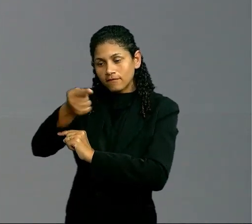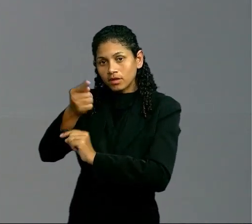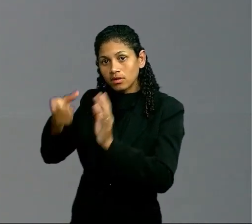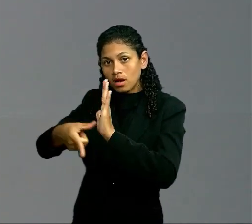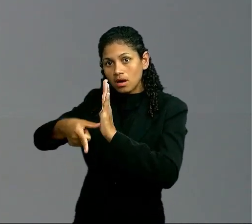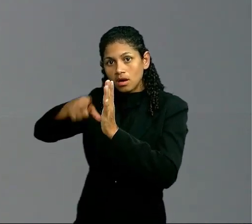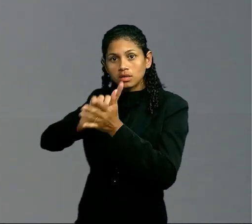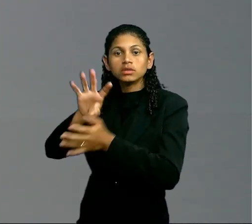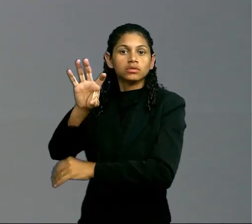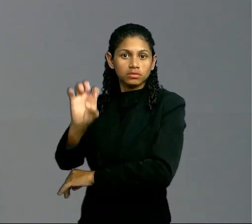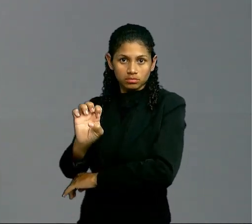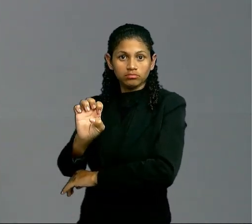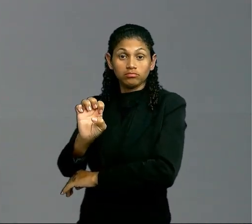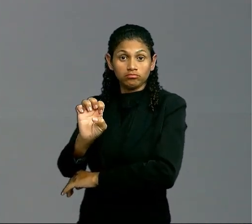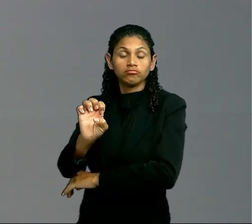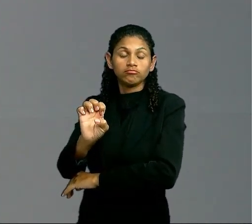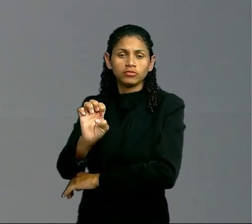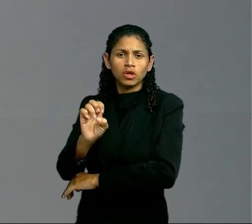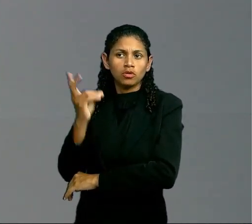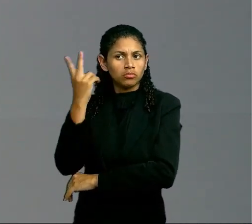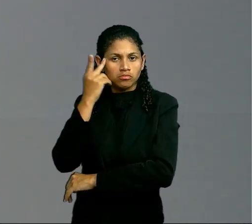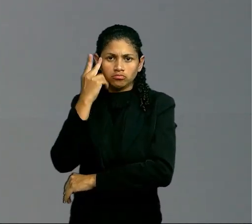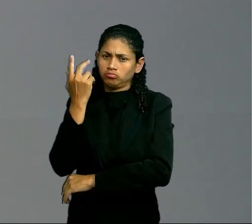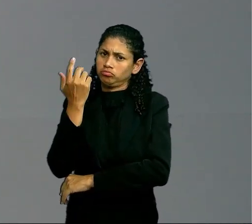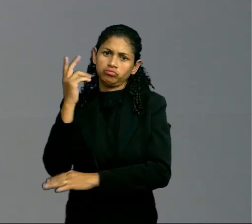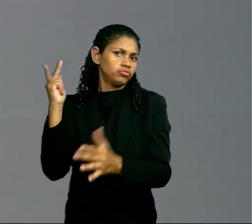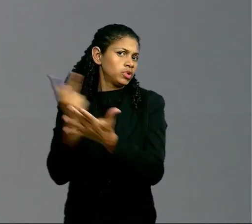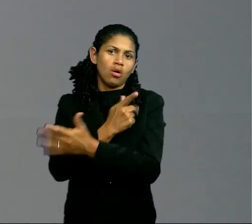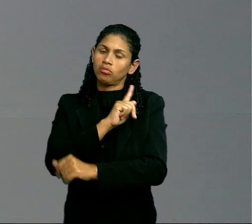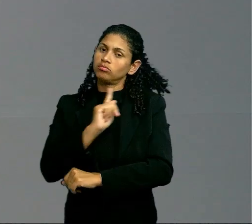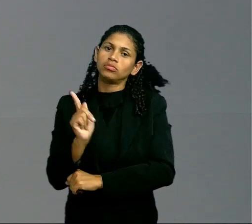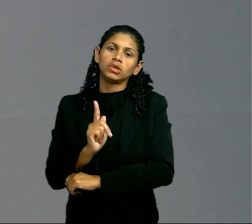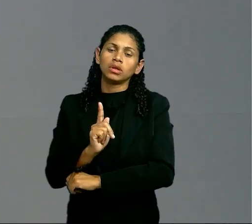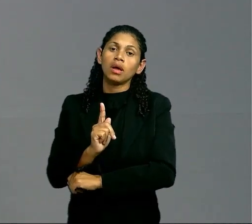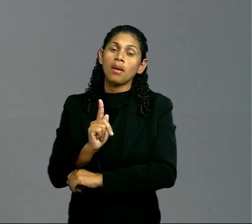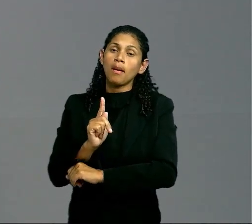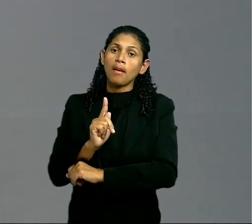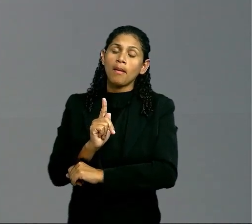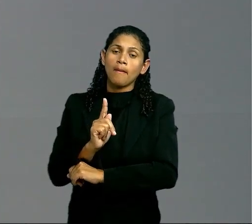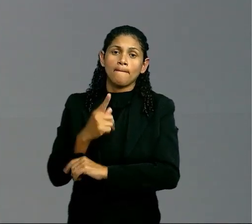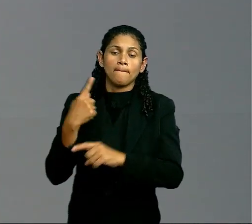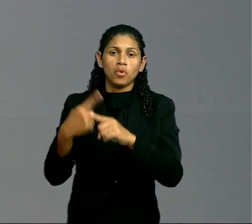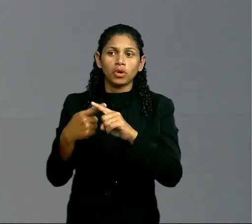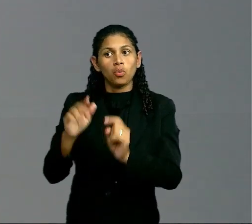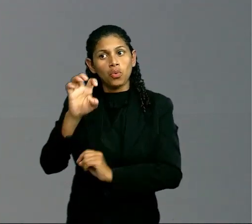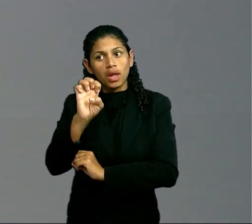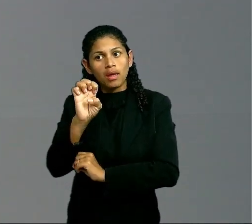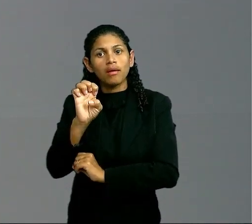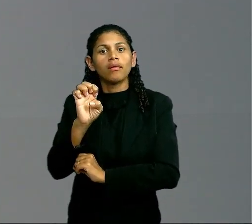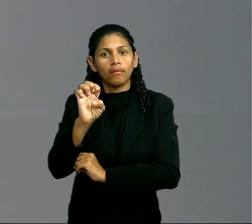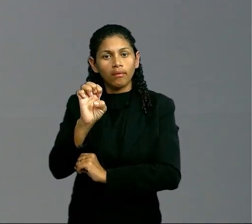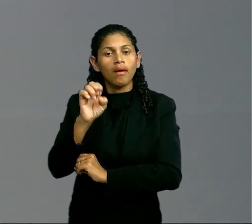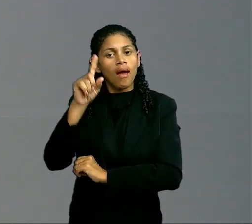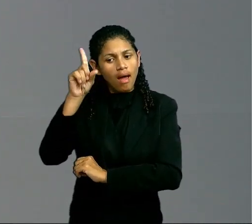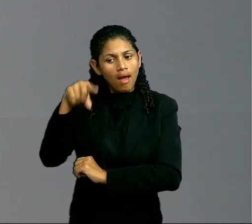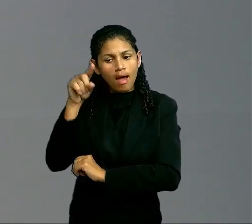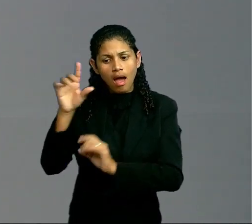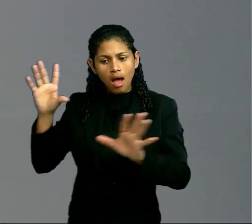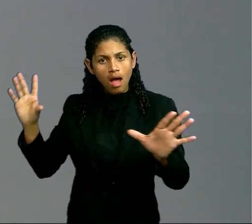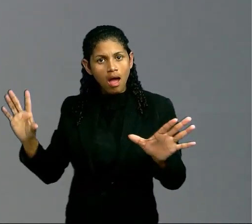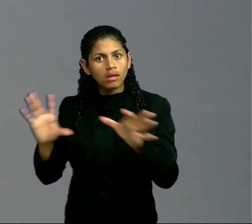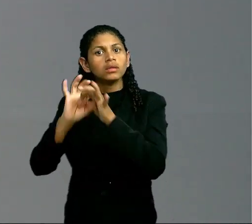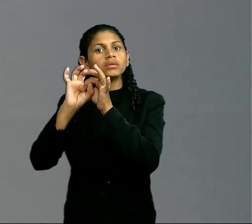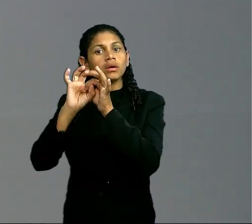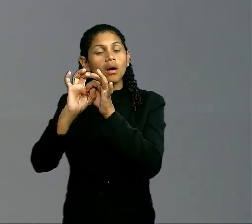porque a conjunção aditiva ela já faz esse papel de ligação. Mas a vírgula ocorreu